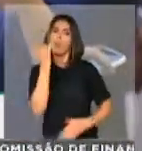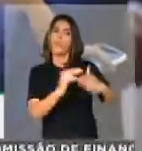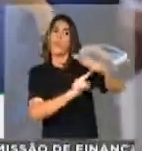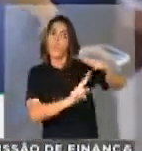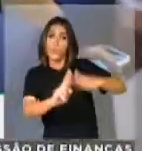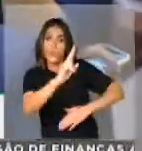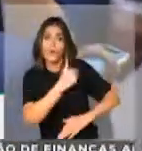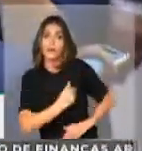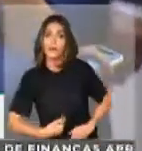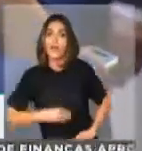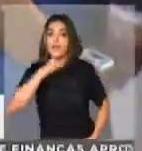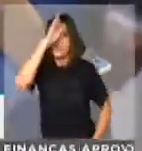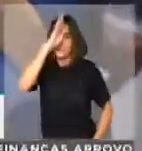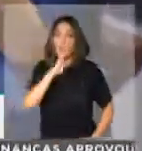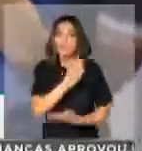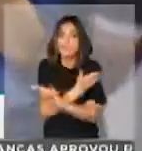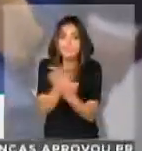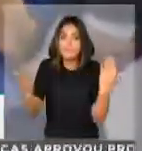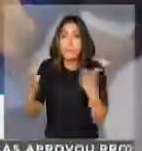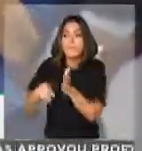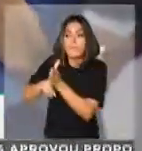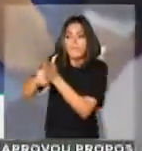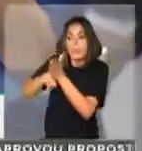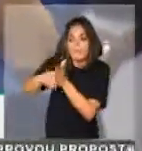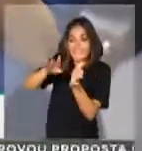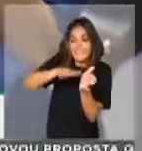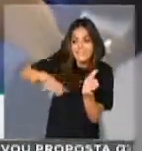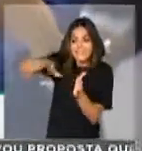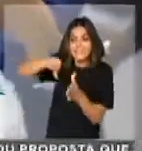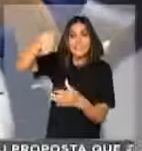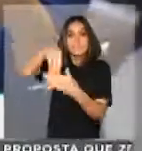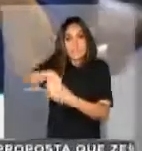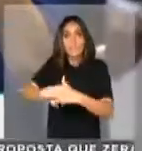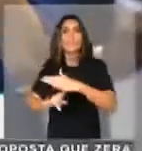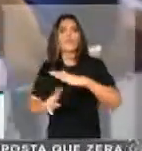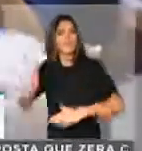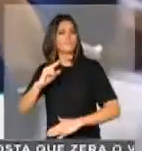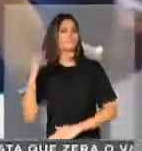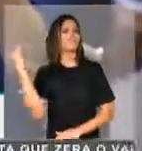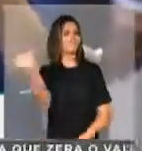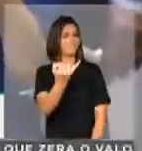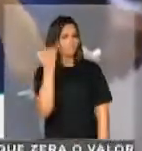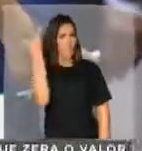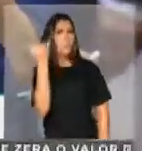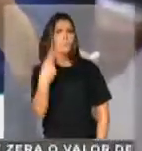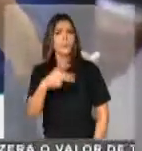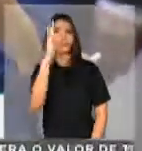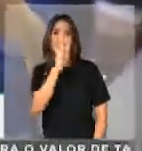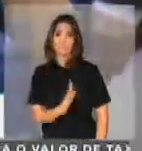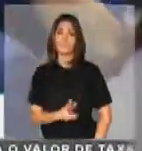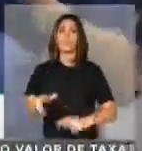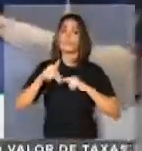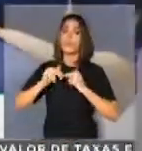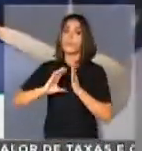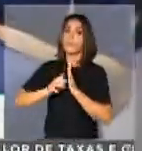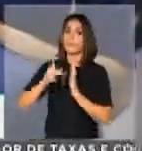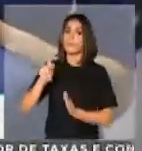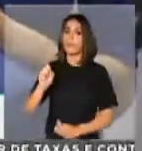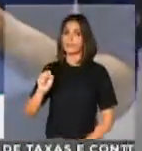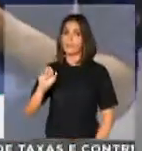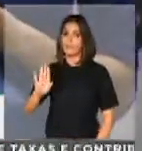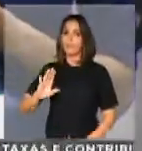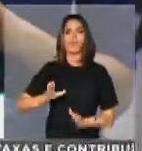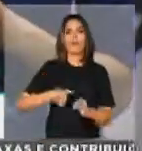universidades públicas gratuitas, a pesquisa feita nessas instituições. Por isso, o PSB orienta a